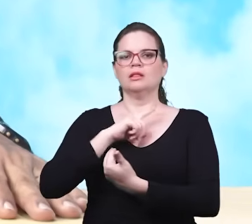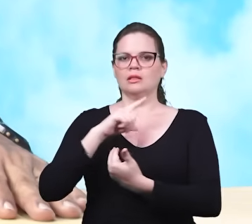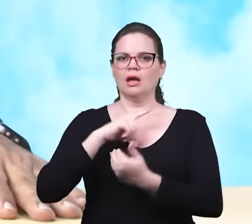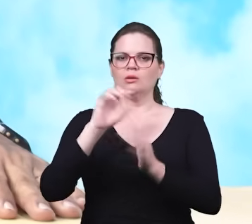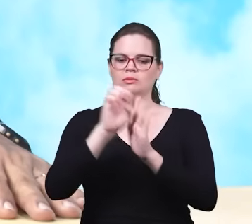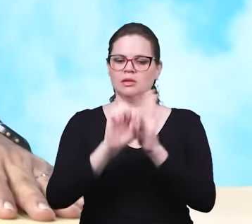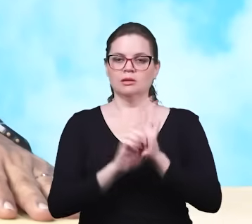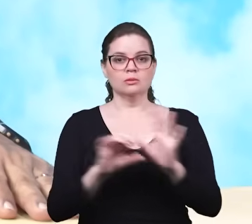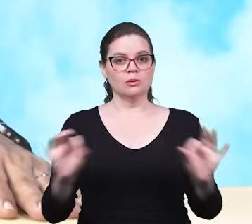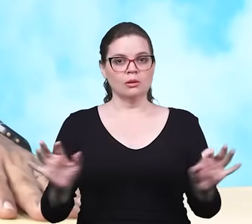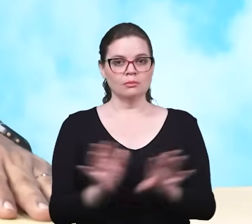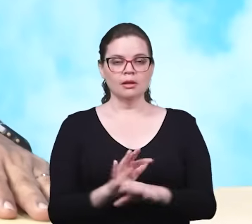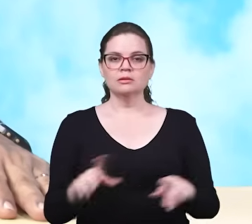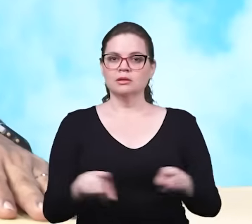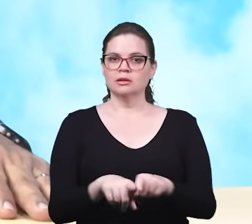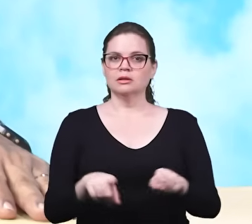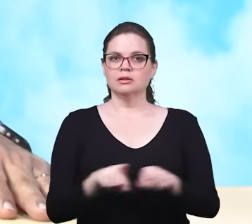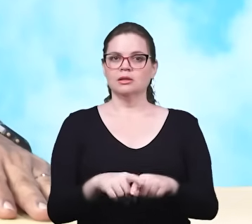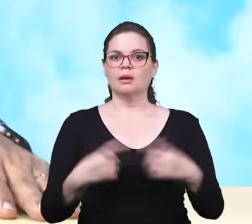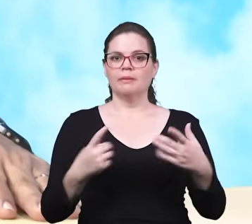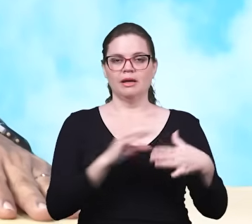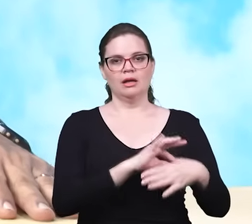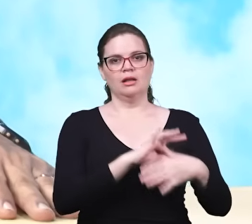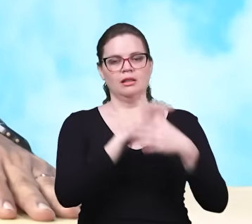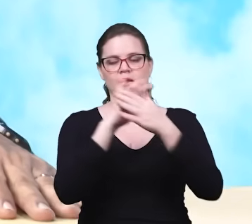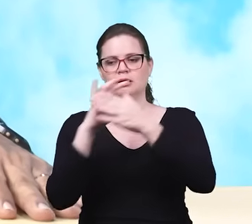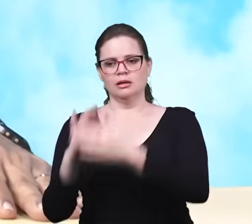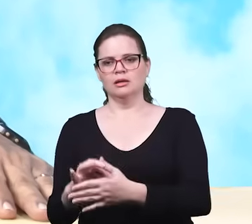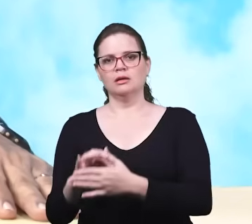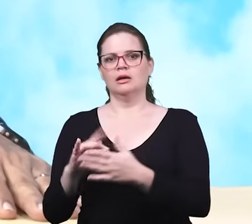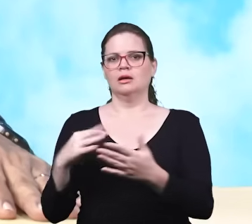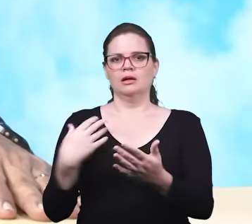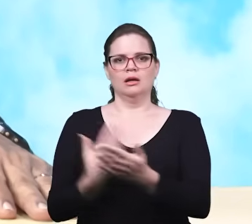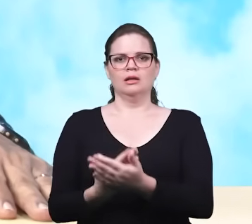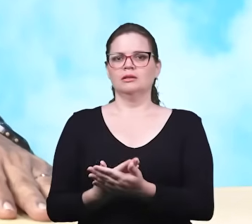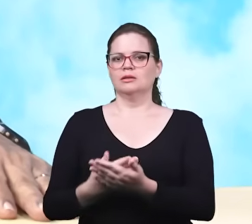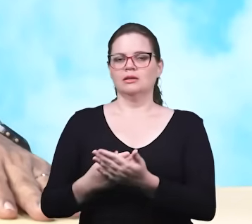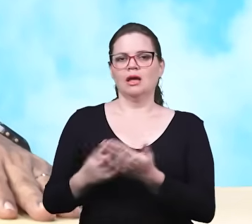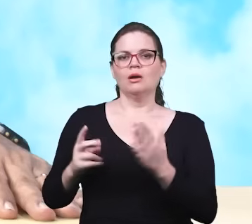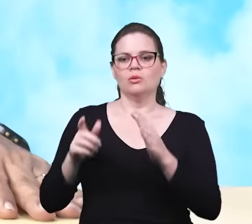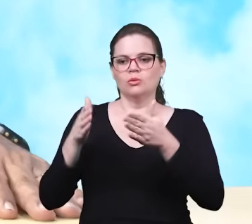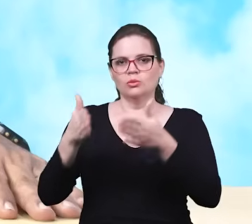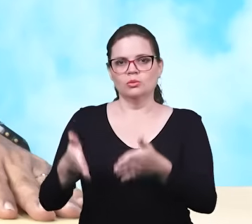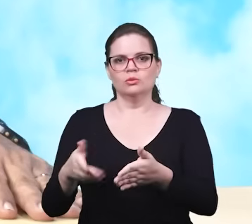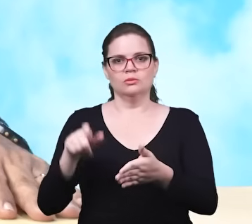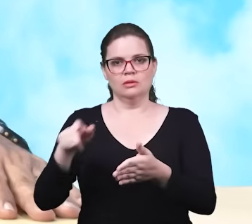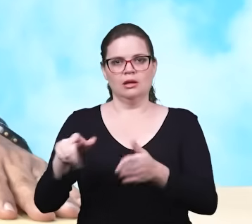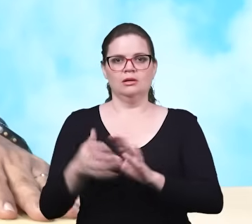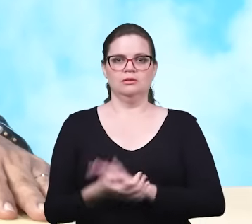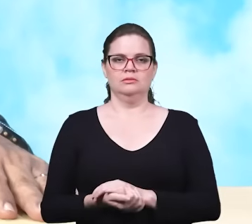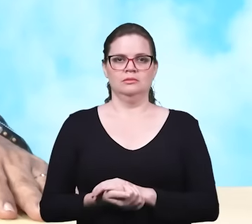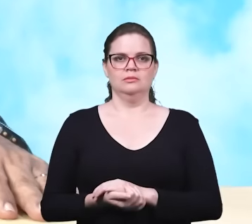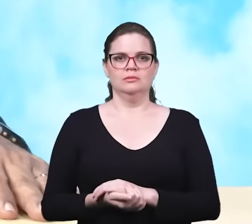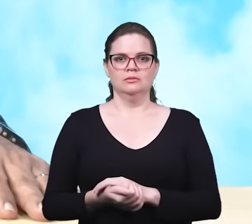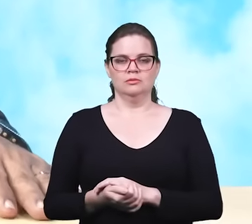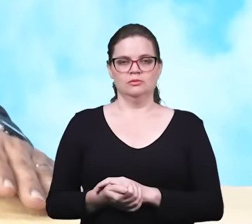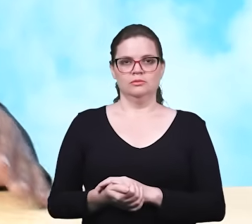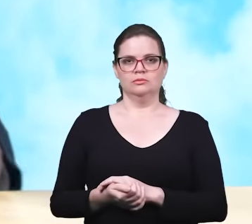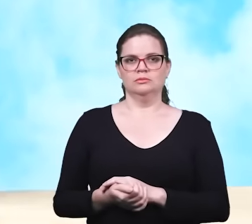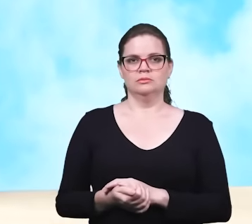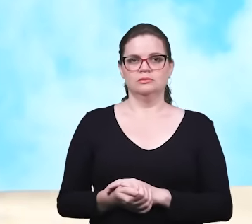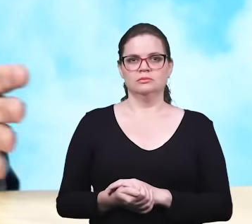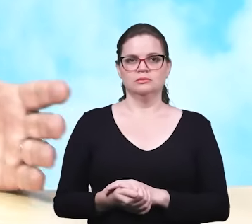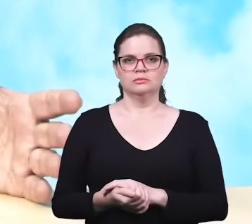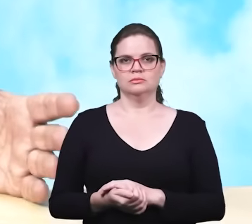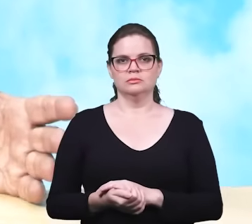estatuto, e Ele os dirige até o lugar das águas amargas. Só existe